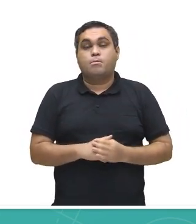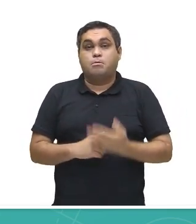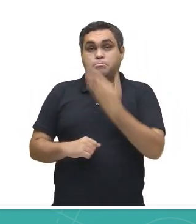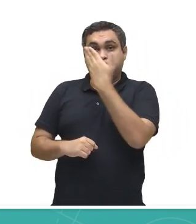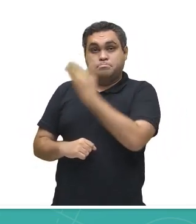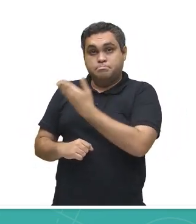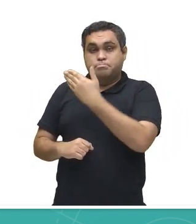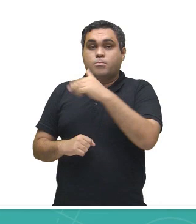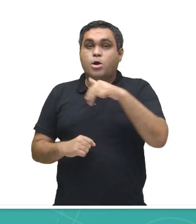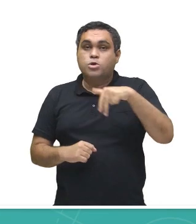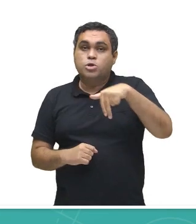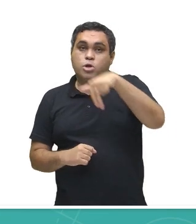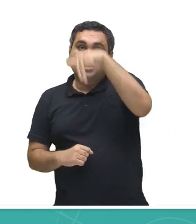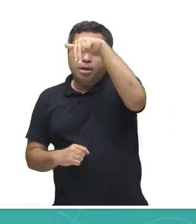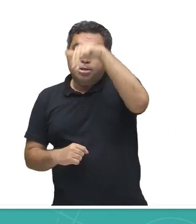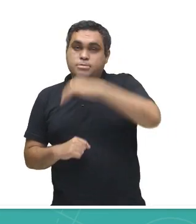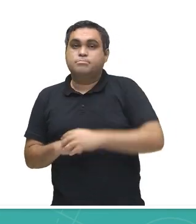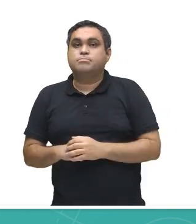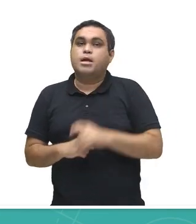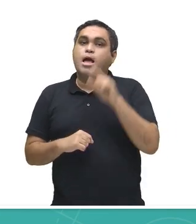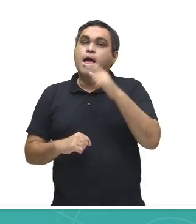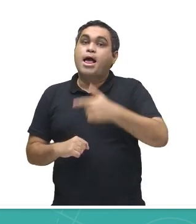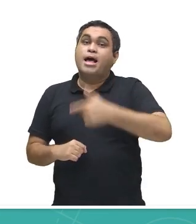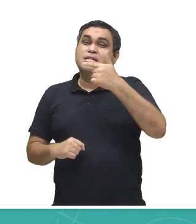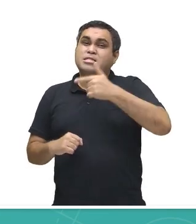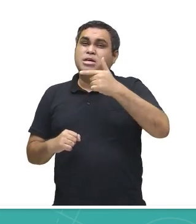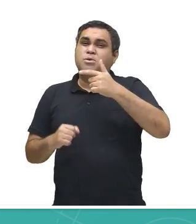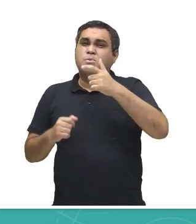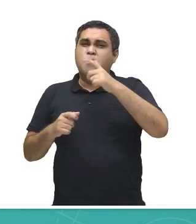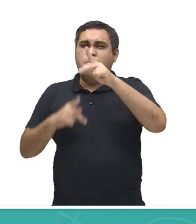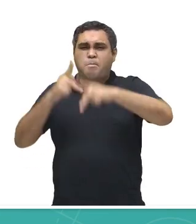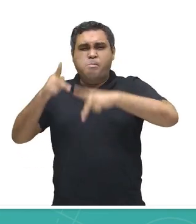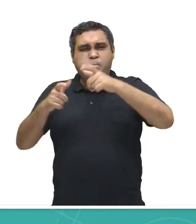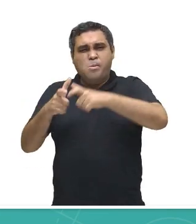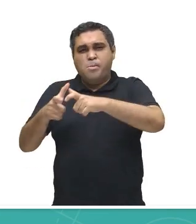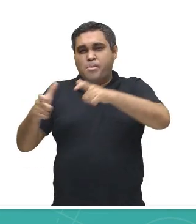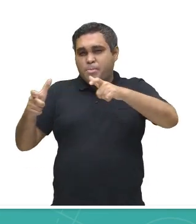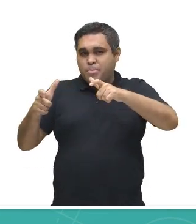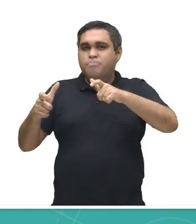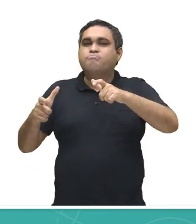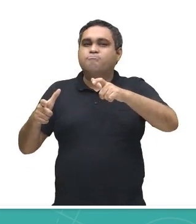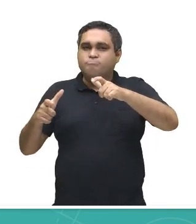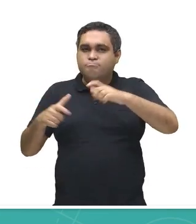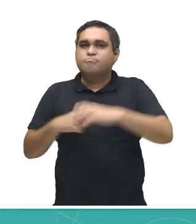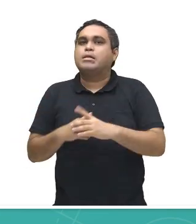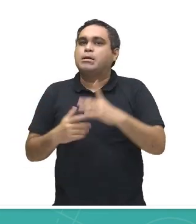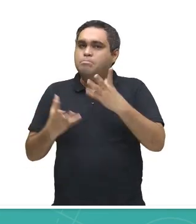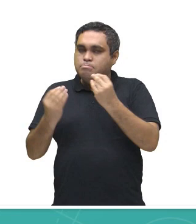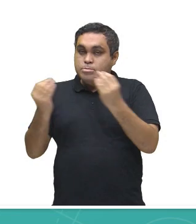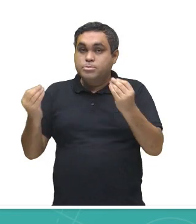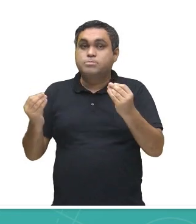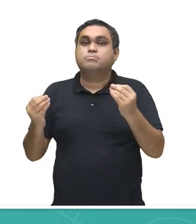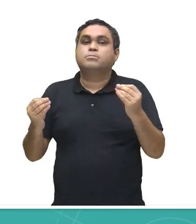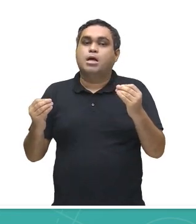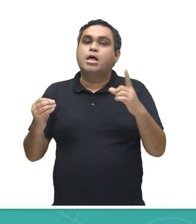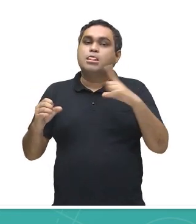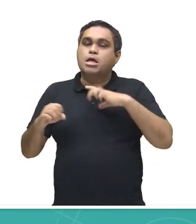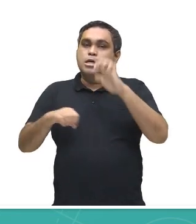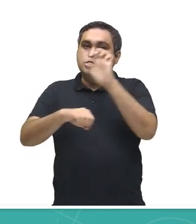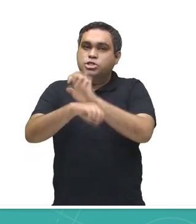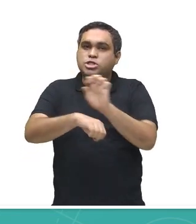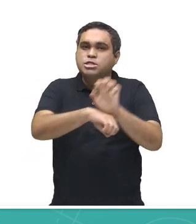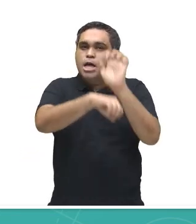É a segunda região mais populosa do país, com cerca de 53 milhões de habitantes. Abrange os estados do